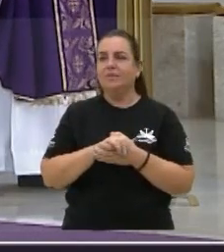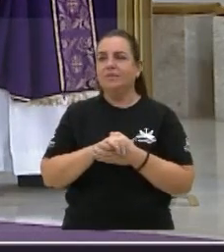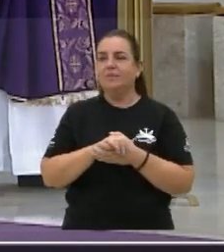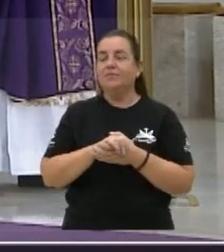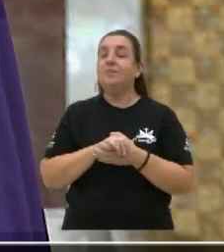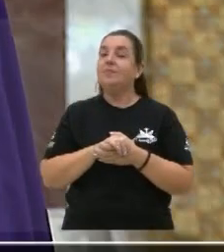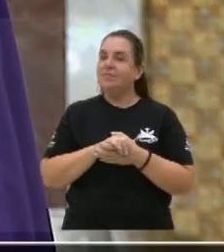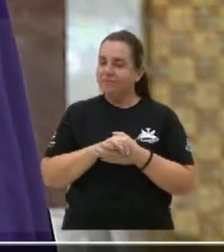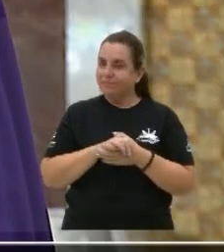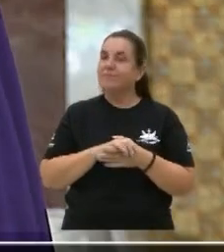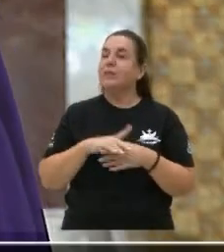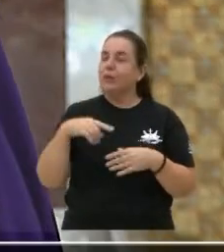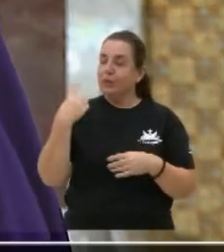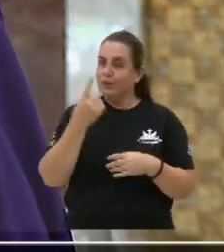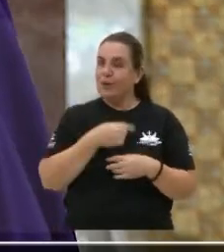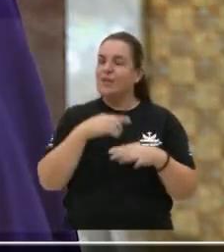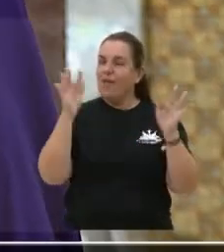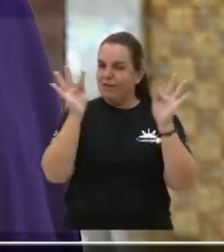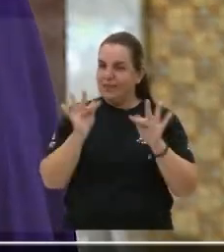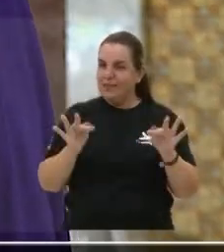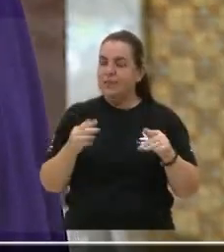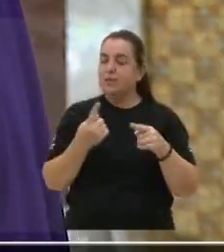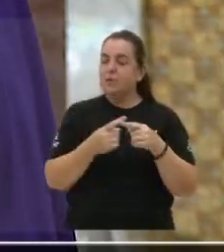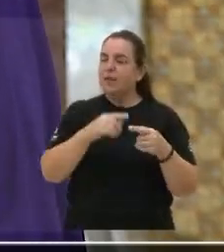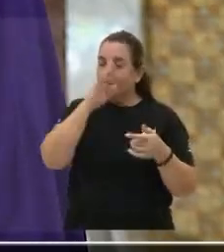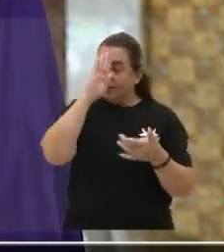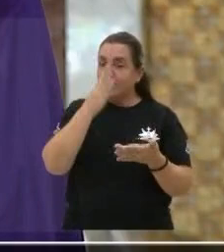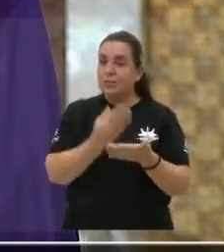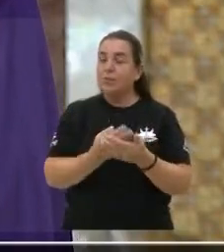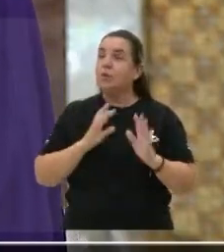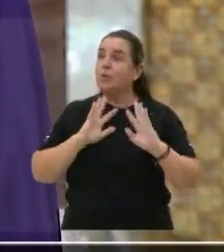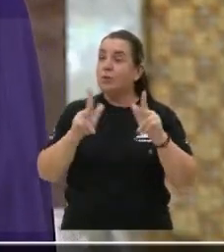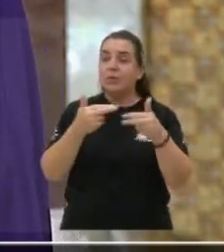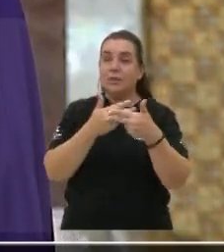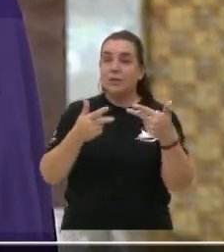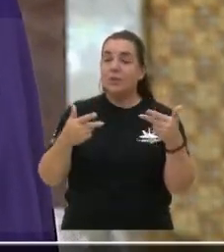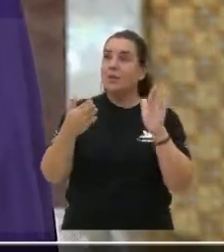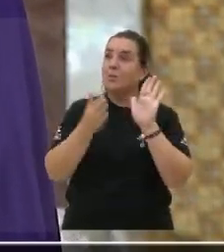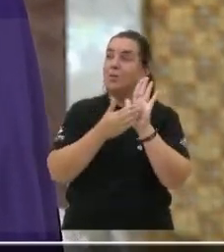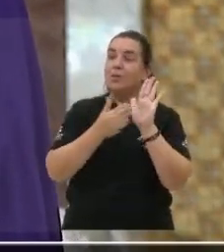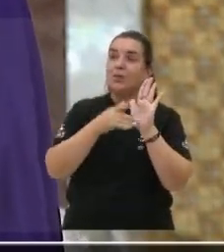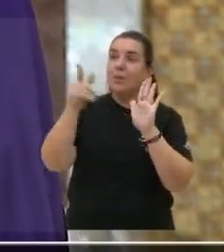E creia, tudo o que lhe foi prometido pelo profeta, pelo anjo,